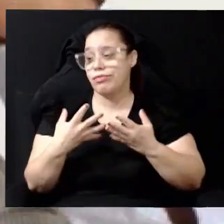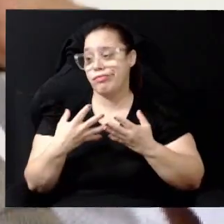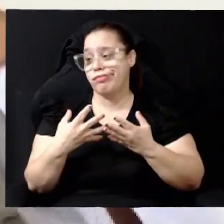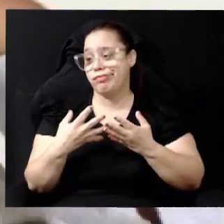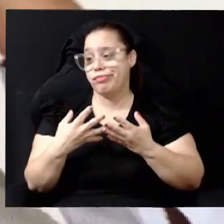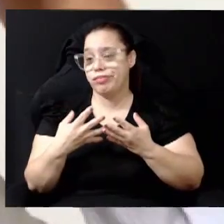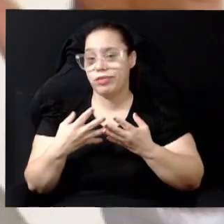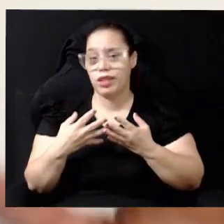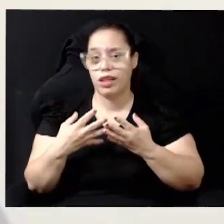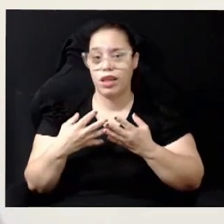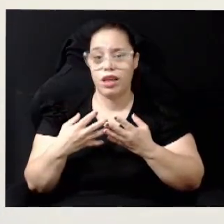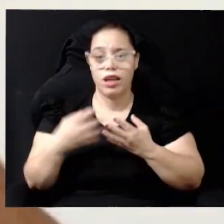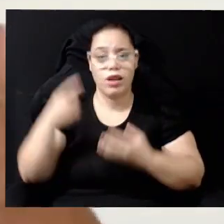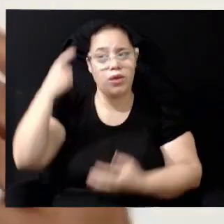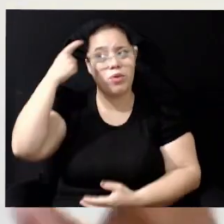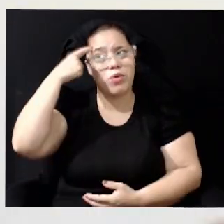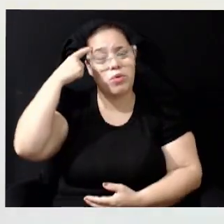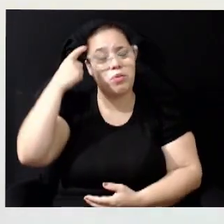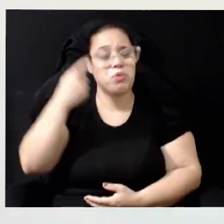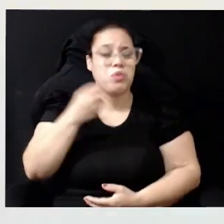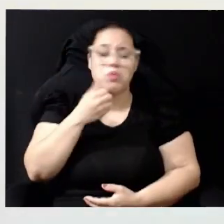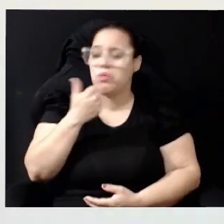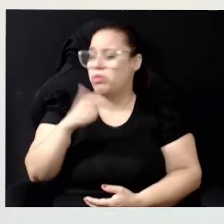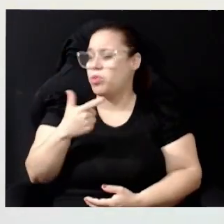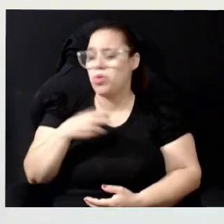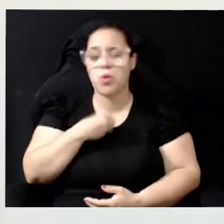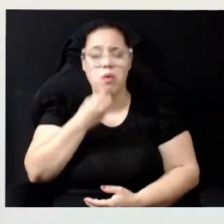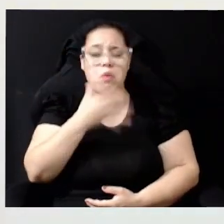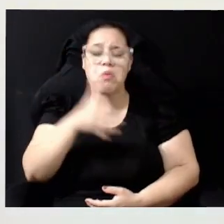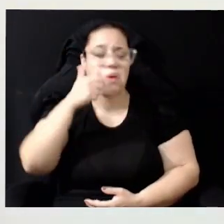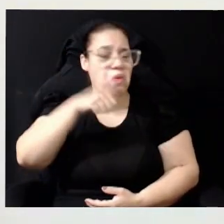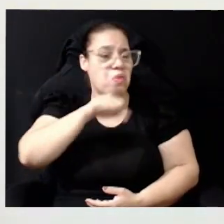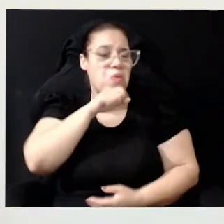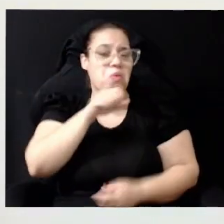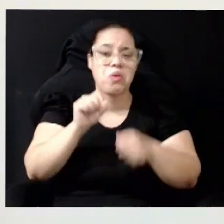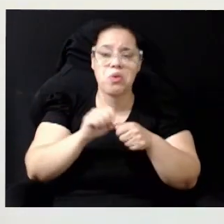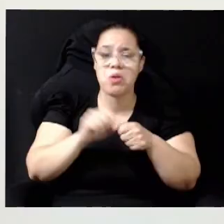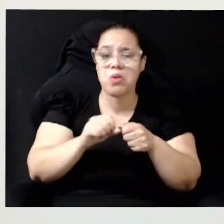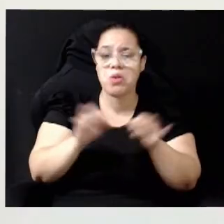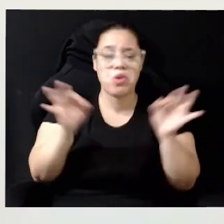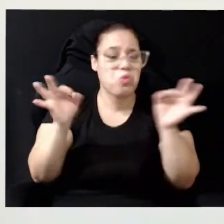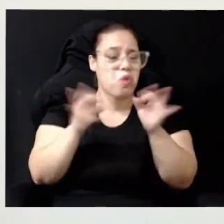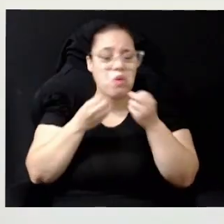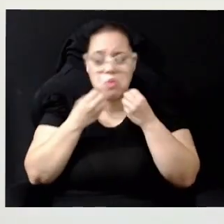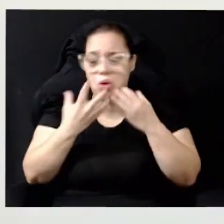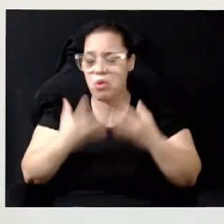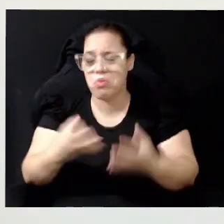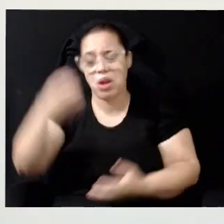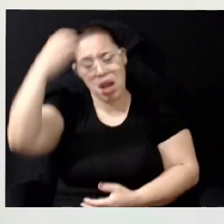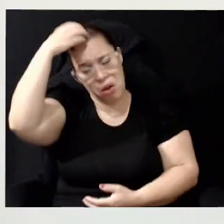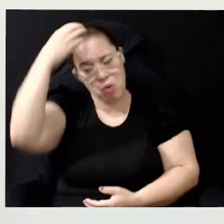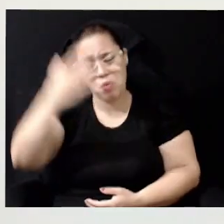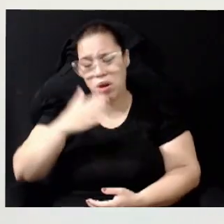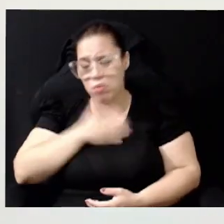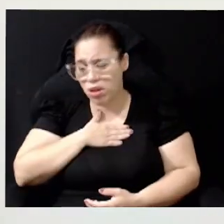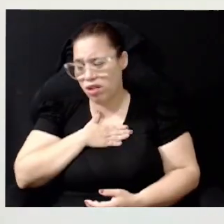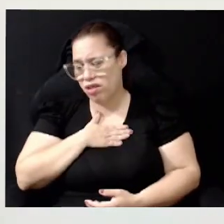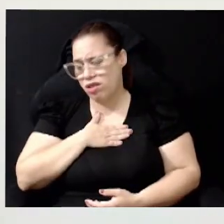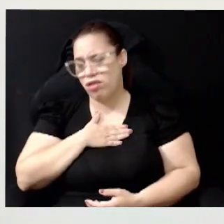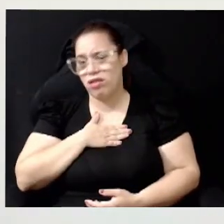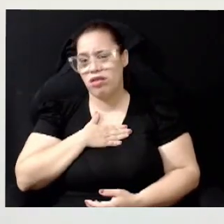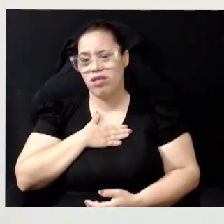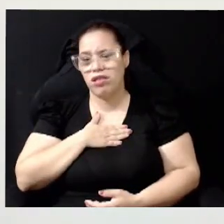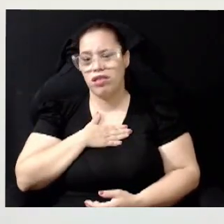começava a ter esses pensamentos: não sou uma boa mãe, o que eu estou fazendo não é suficiente, a culpa é minha. Então, assim,